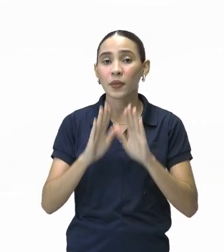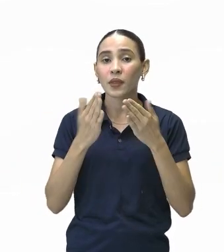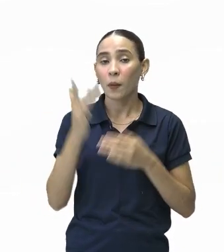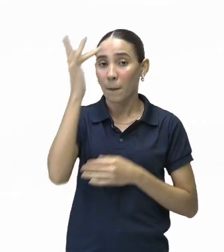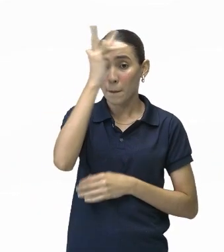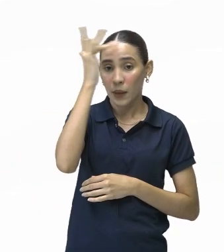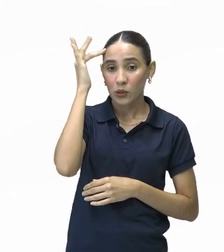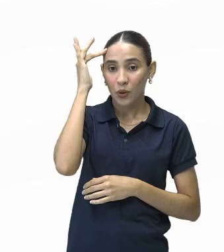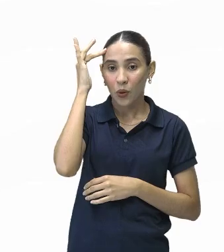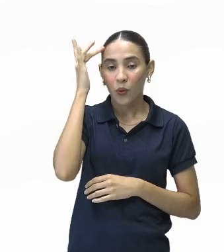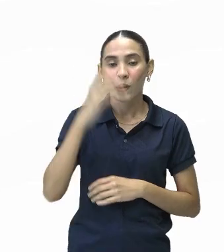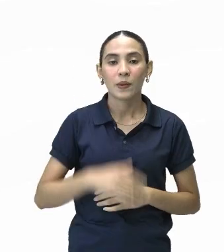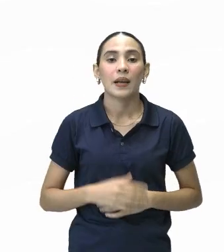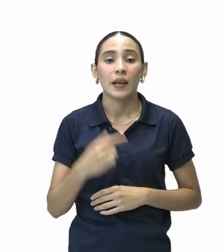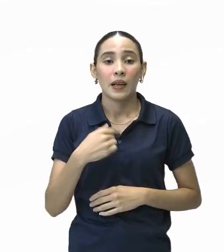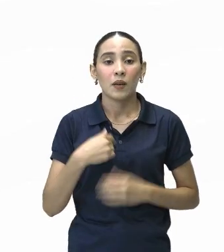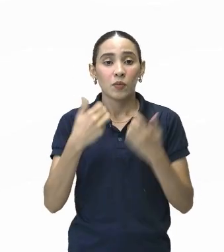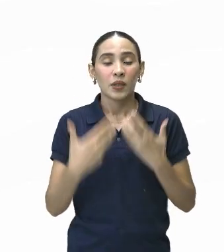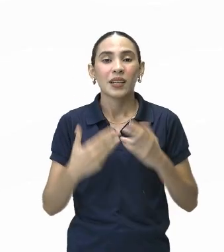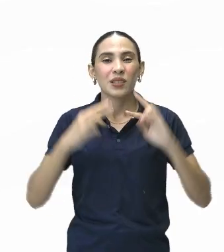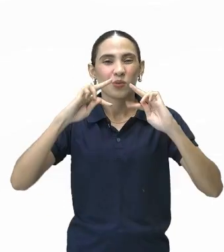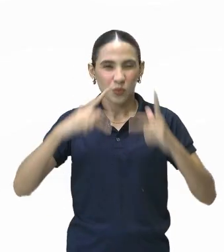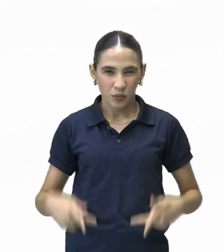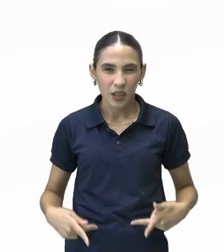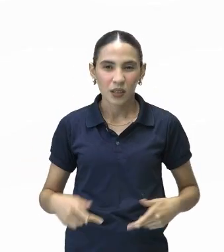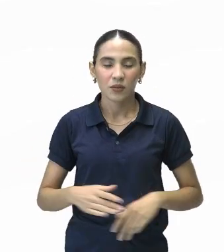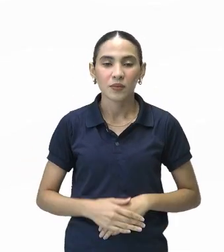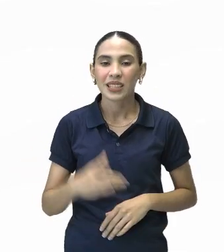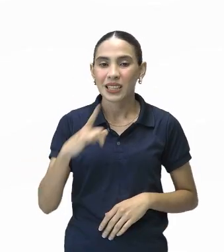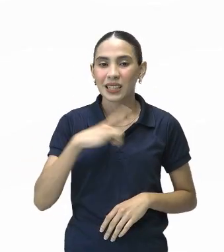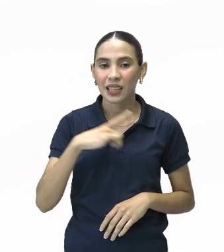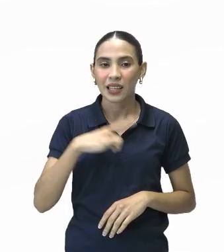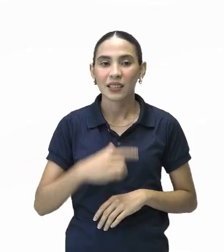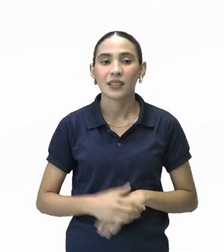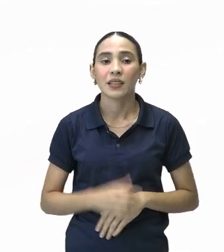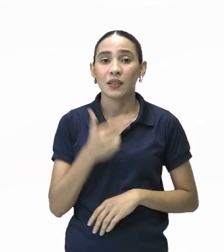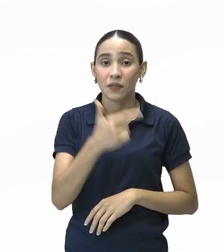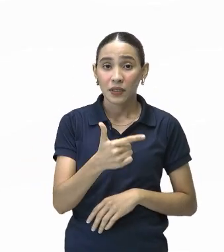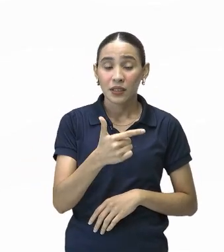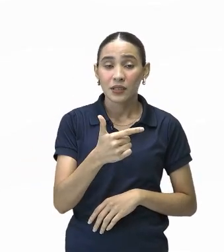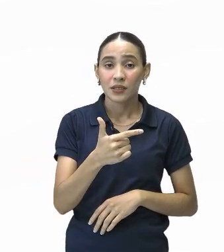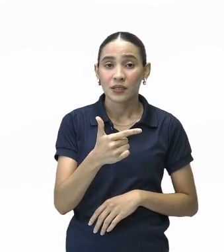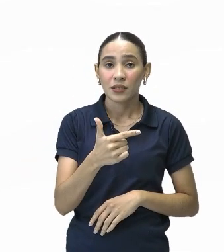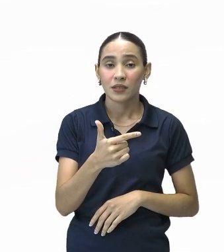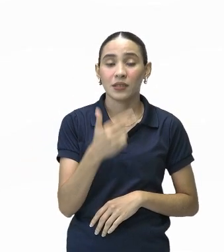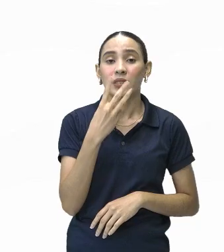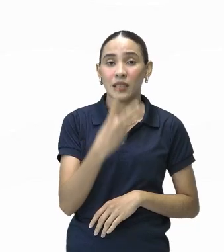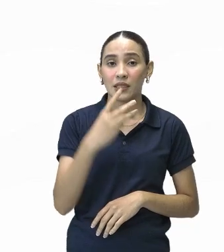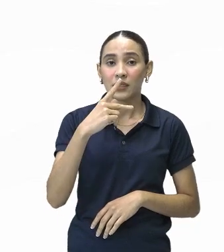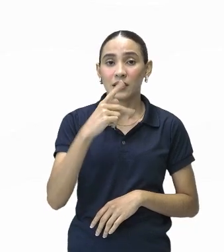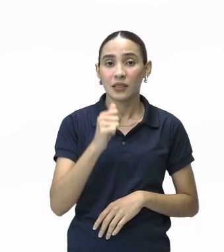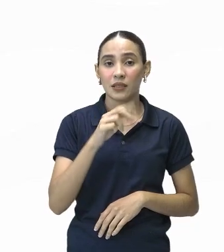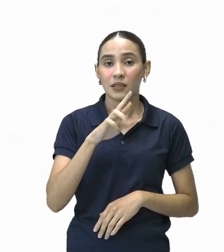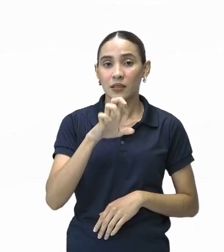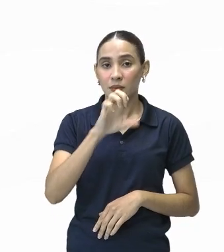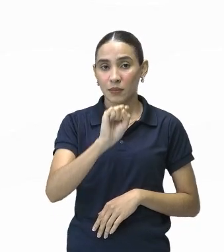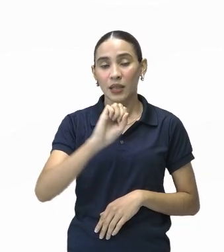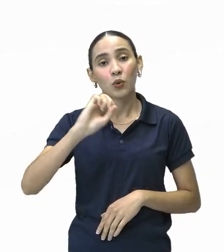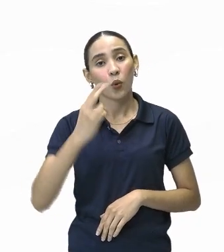pessoas, como eu falei para vocês, os humanos, eles possuem 23 pares